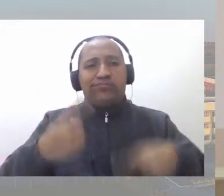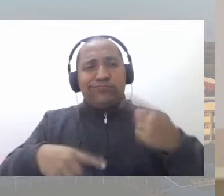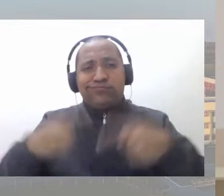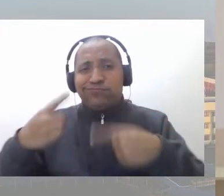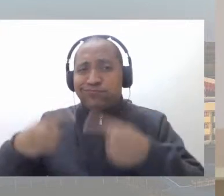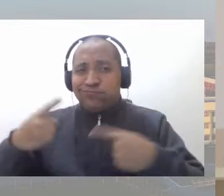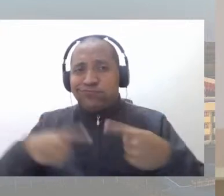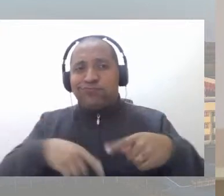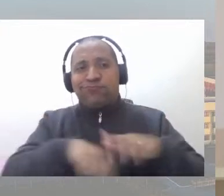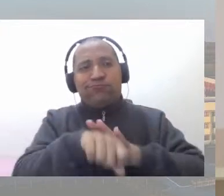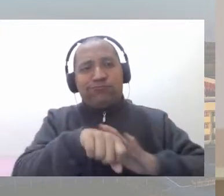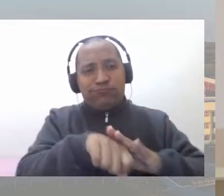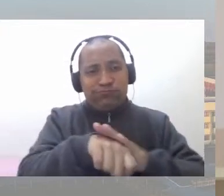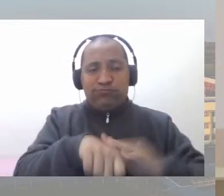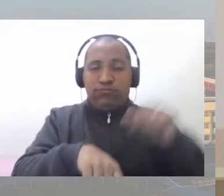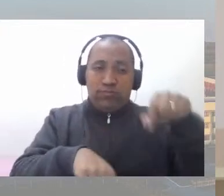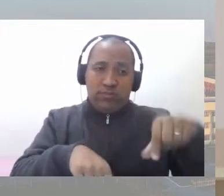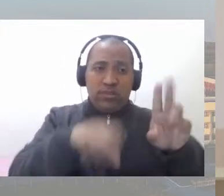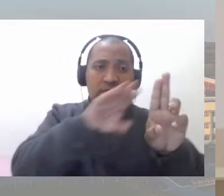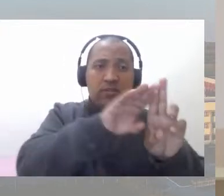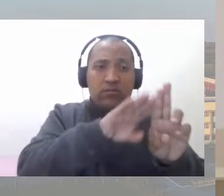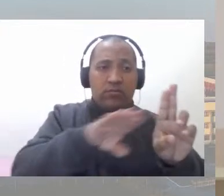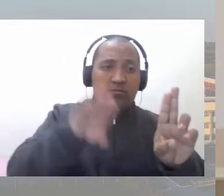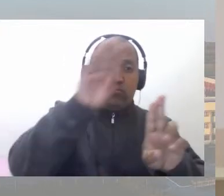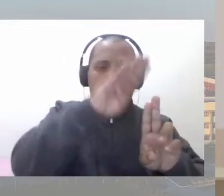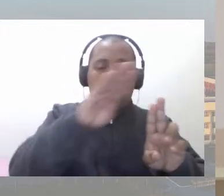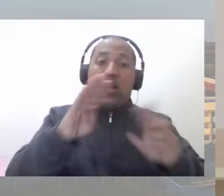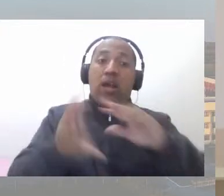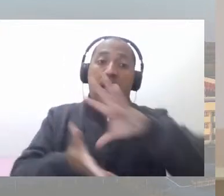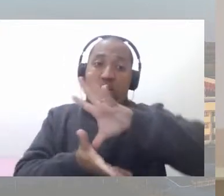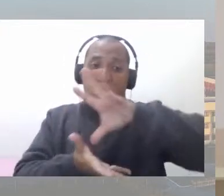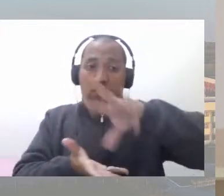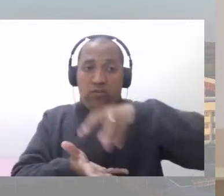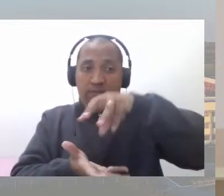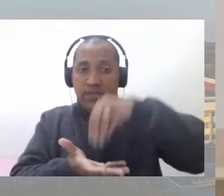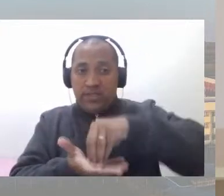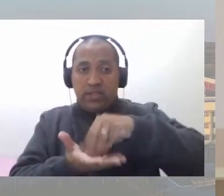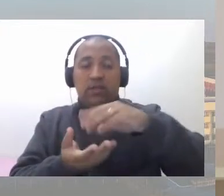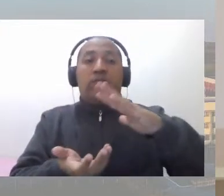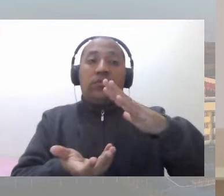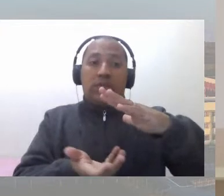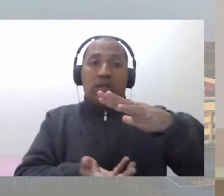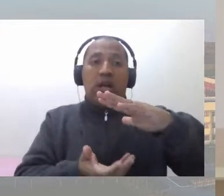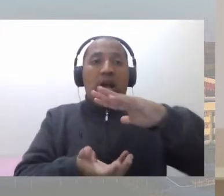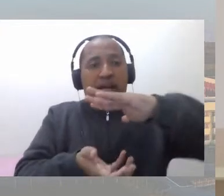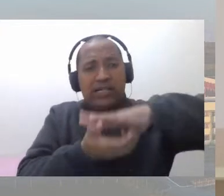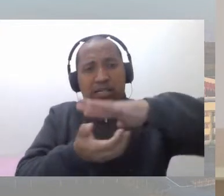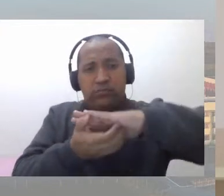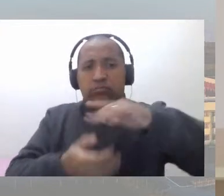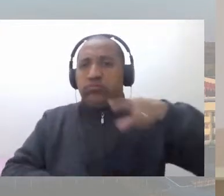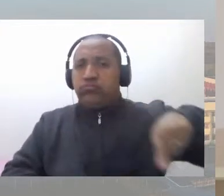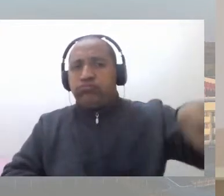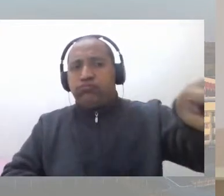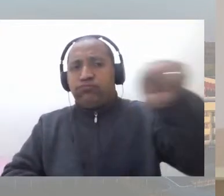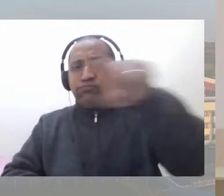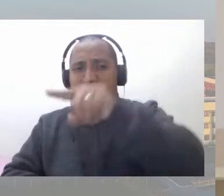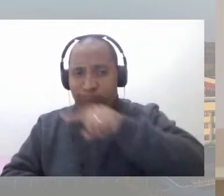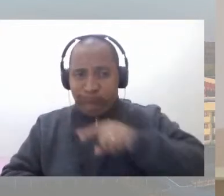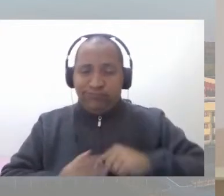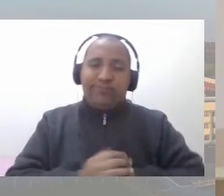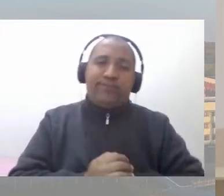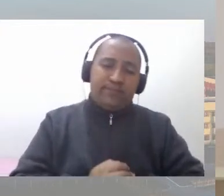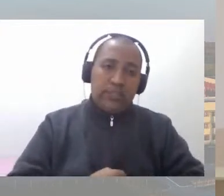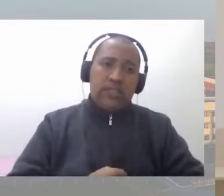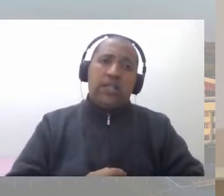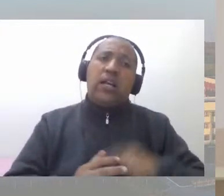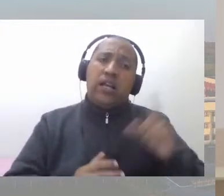no Consune, dentro das comissões, dentro dos campi. Então, isso a gente não abre mão e faz